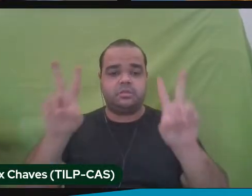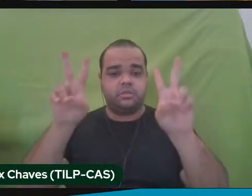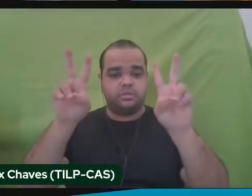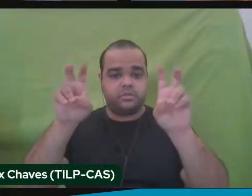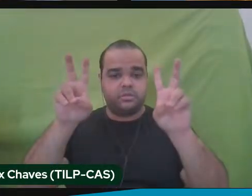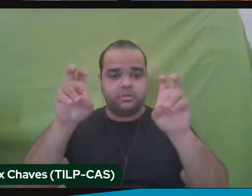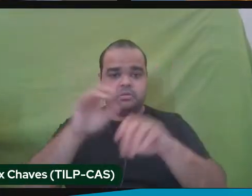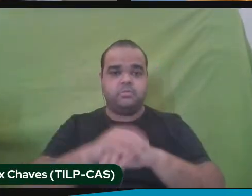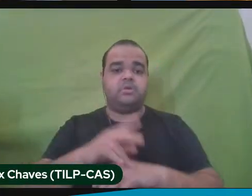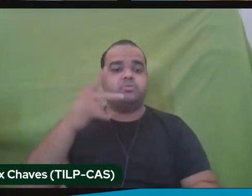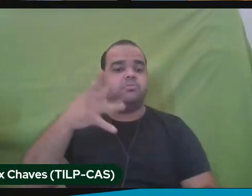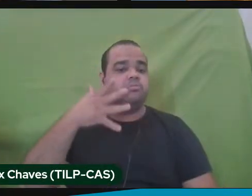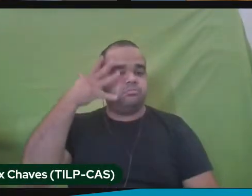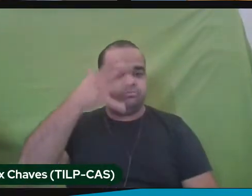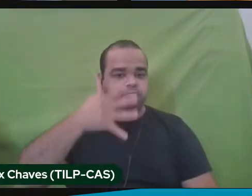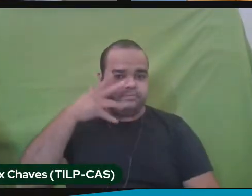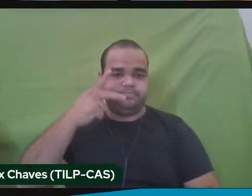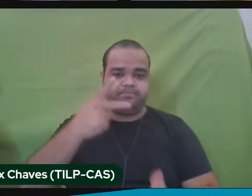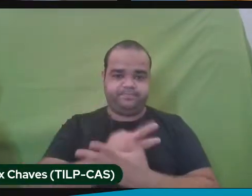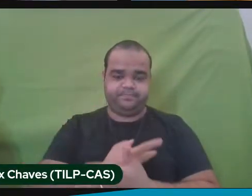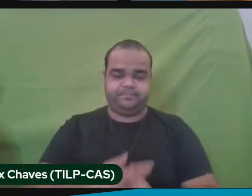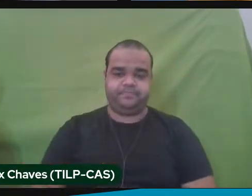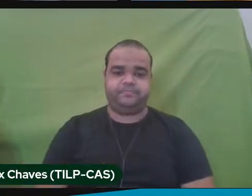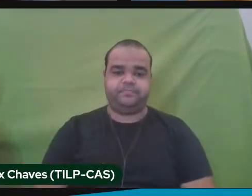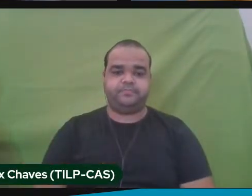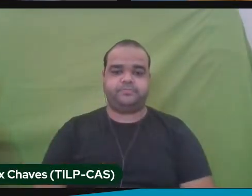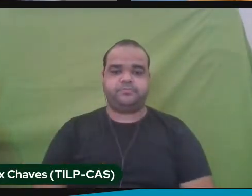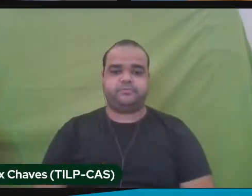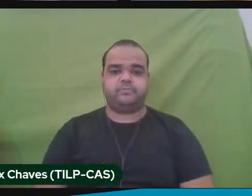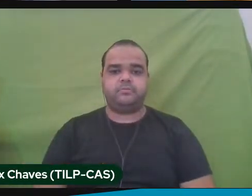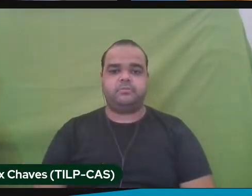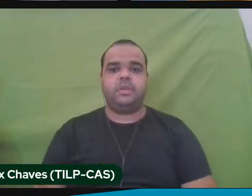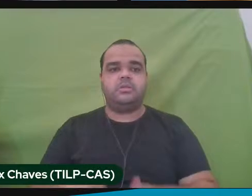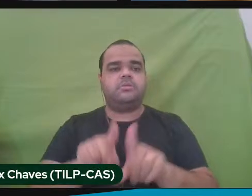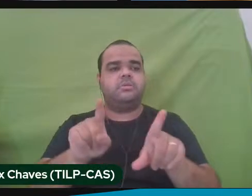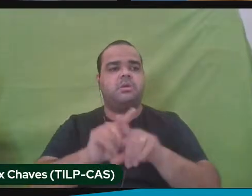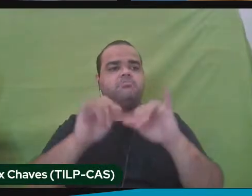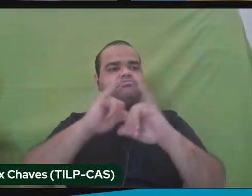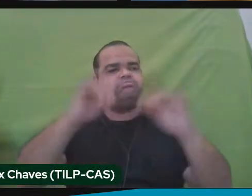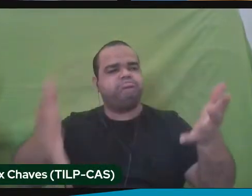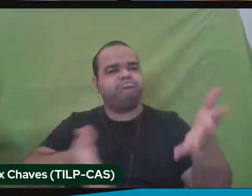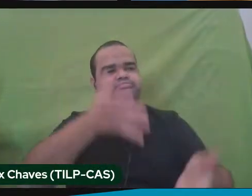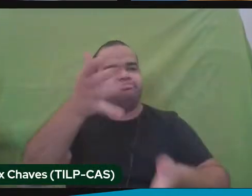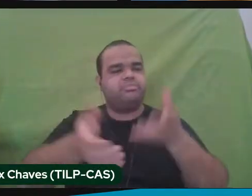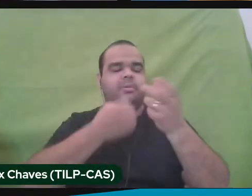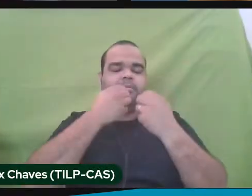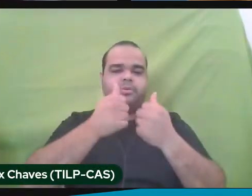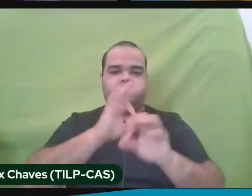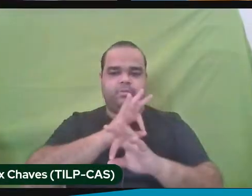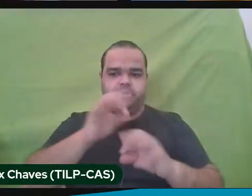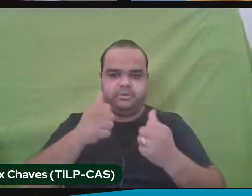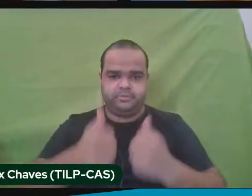sobre a sua palestra. E elogios, com certeza.